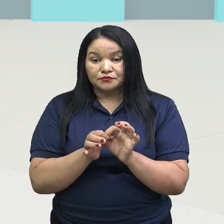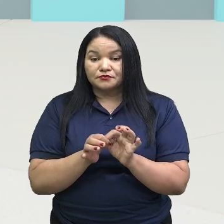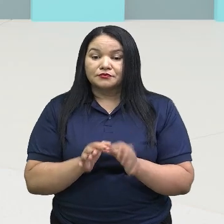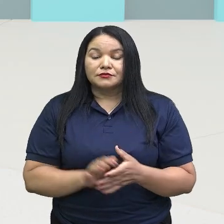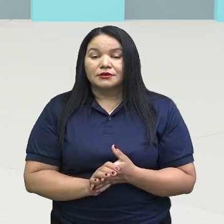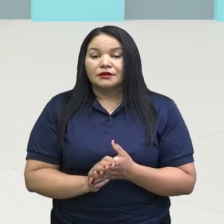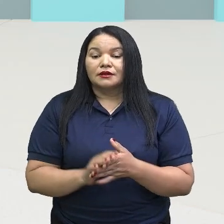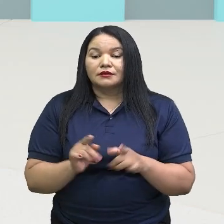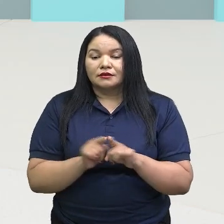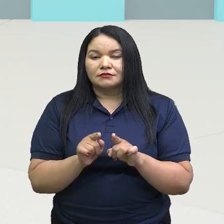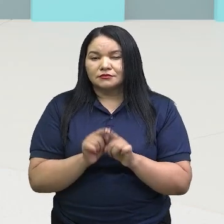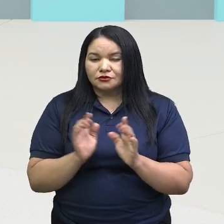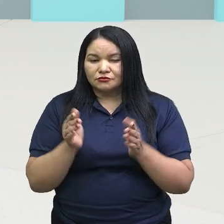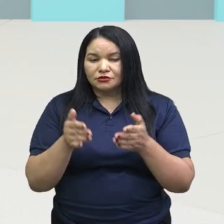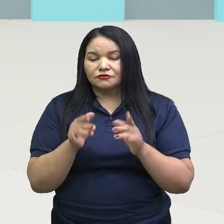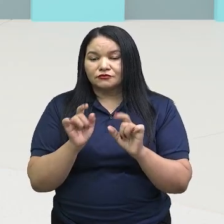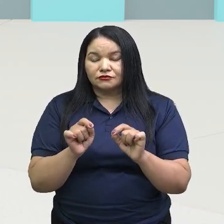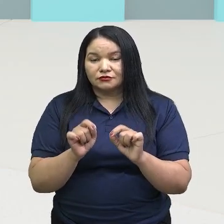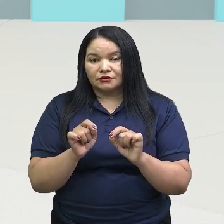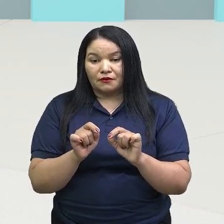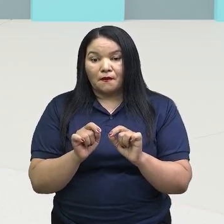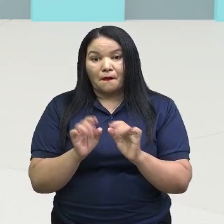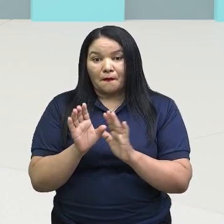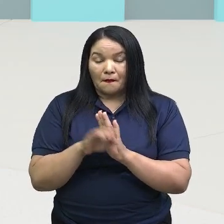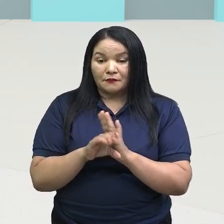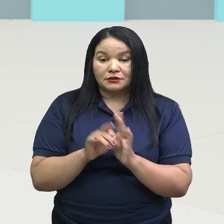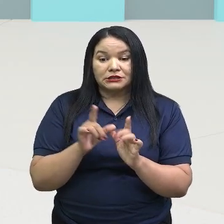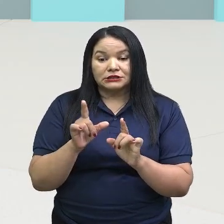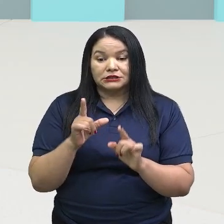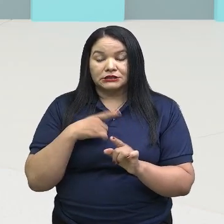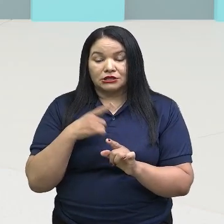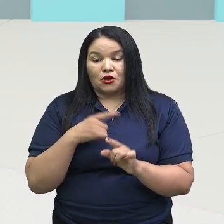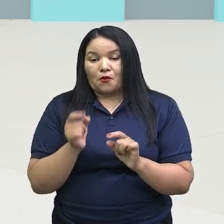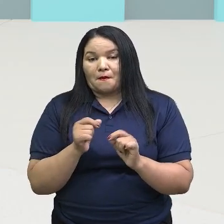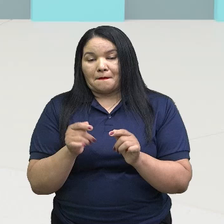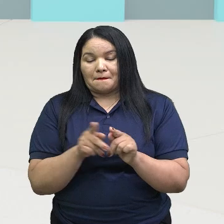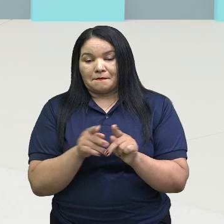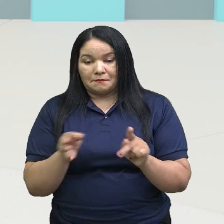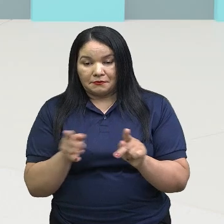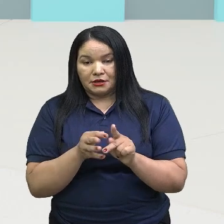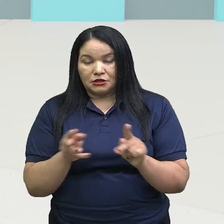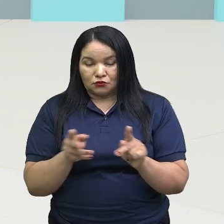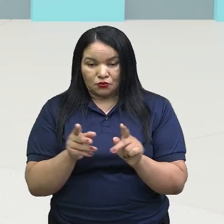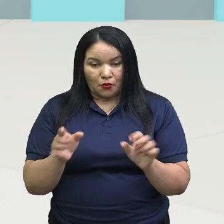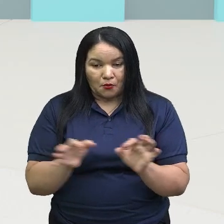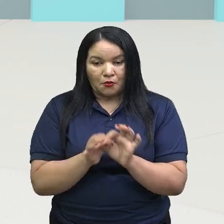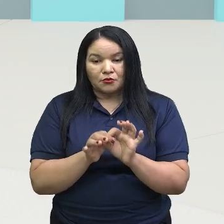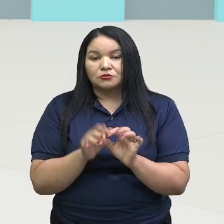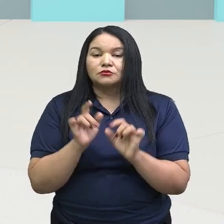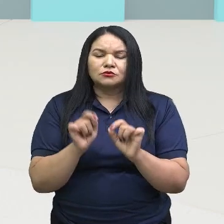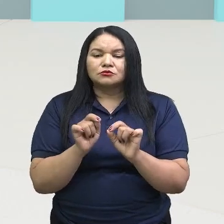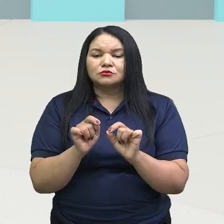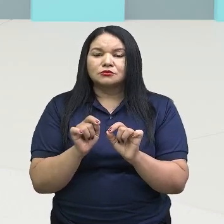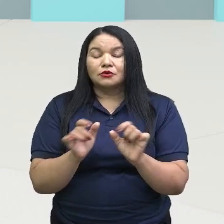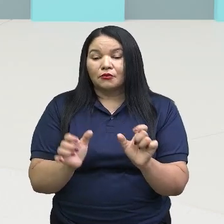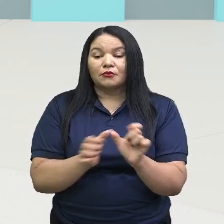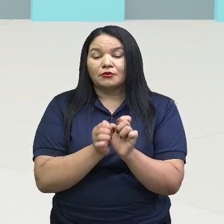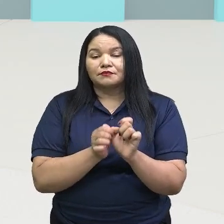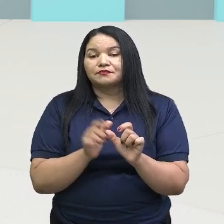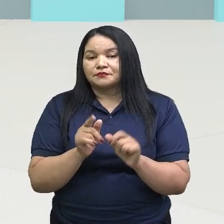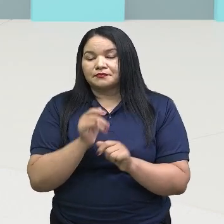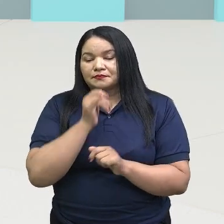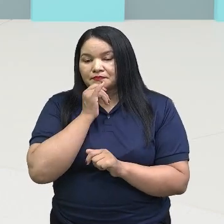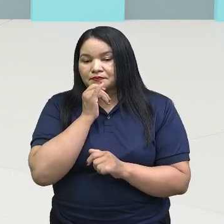ok? Especificamente neste contexto, eu tenho o período composto por coordenação. Porque, veja só, se eu digo